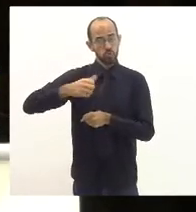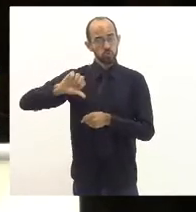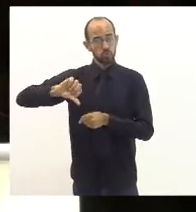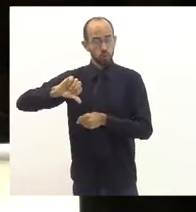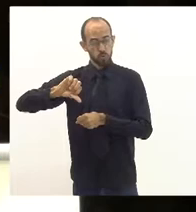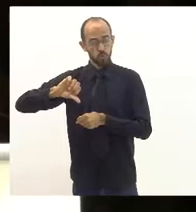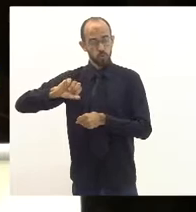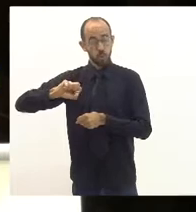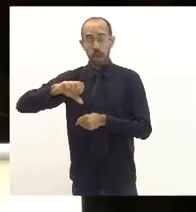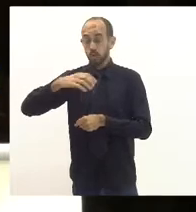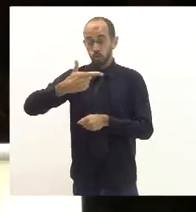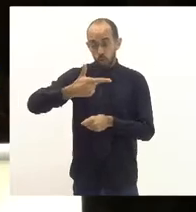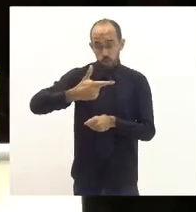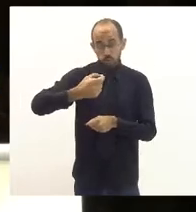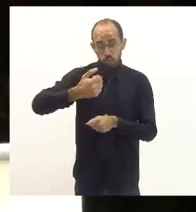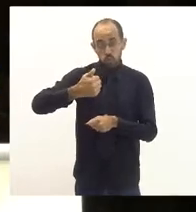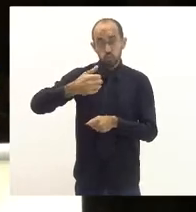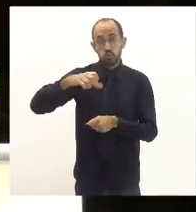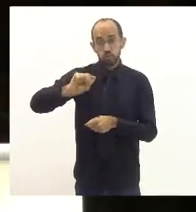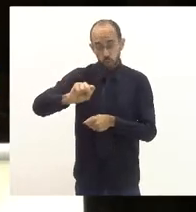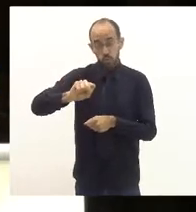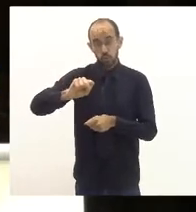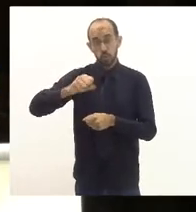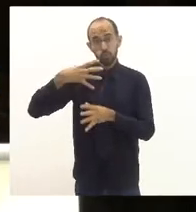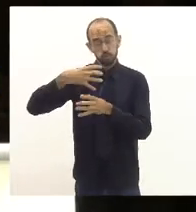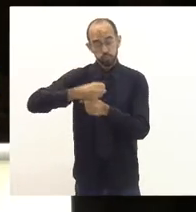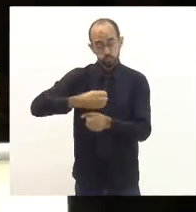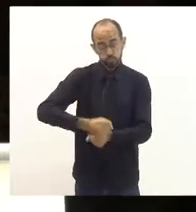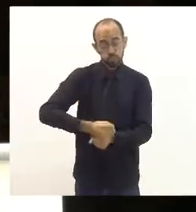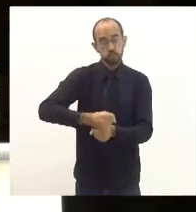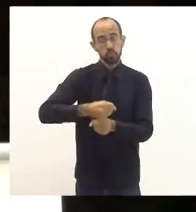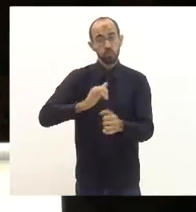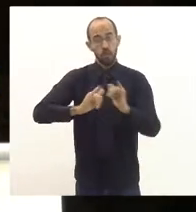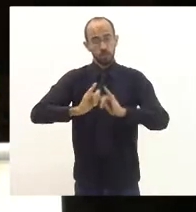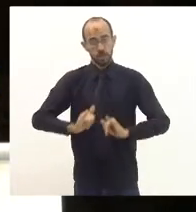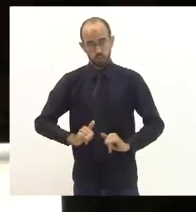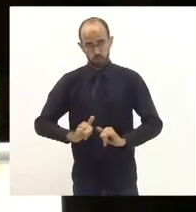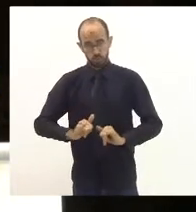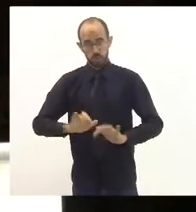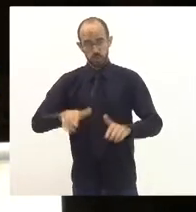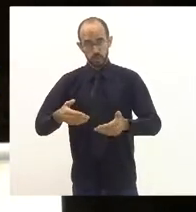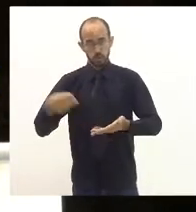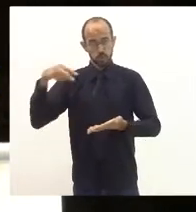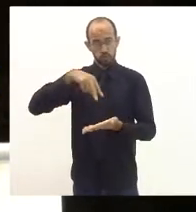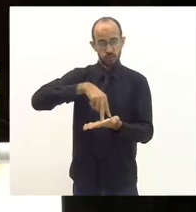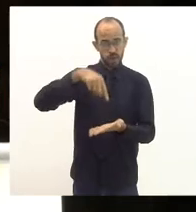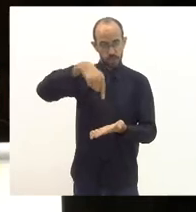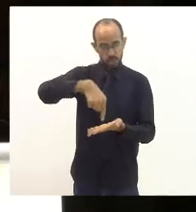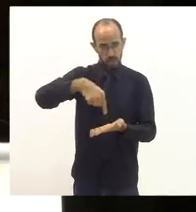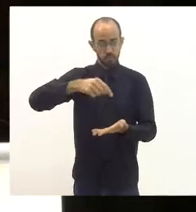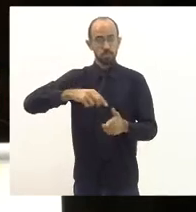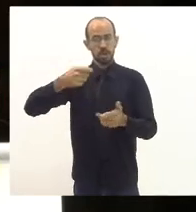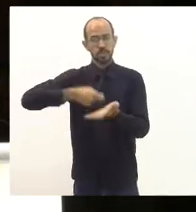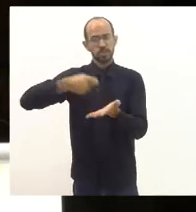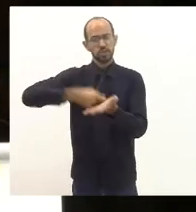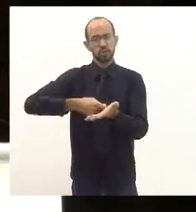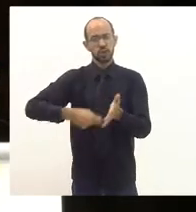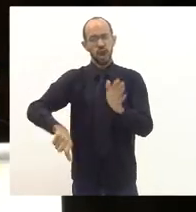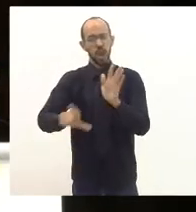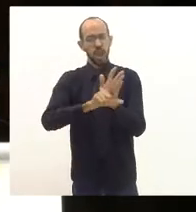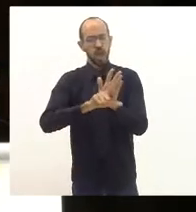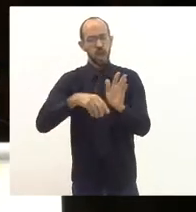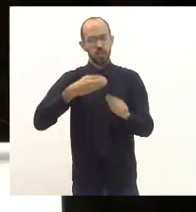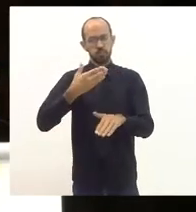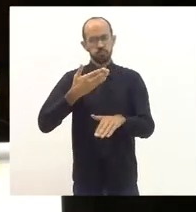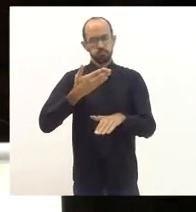Então, assim, a gente também vem à audiência pública para também que se cumpra, né, o cumpra-se, né, da lei, que nós já temos uma lei agora que